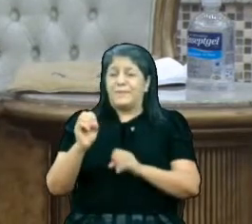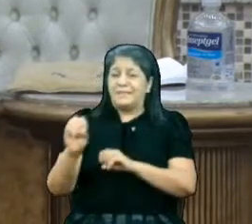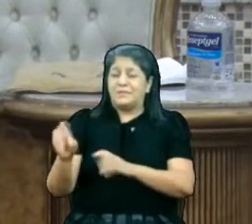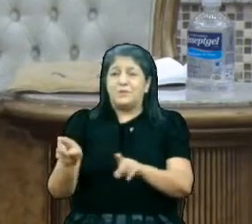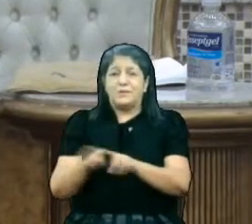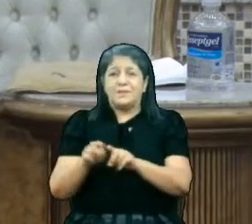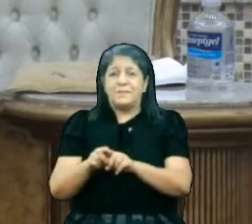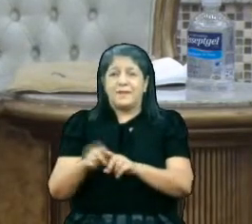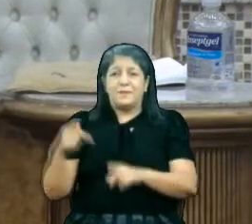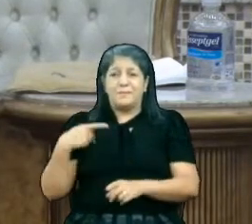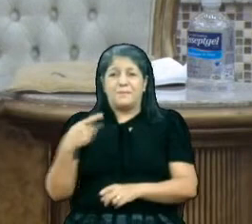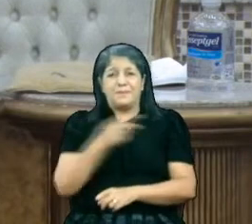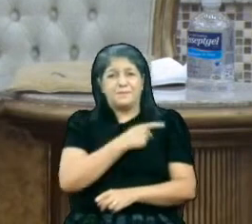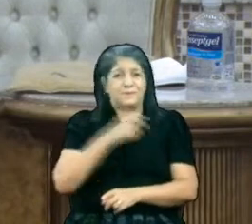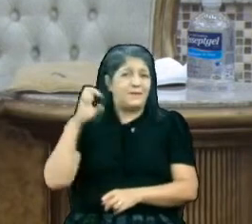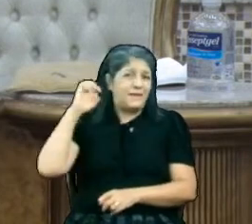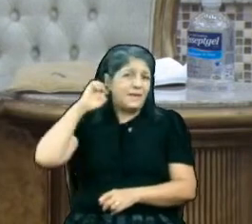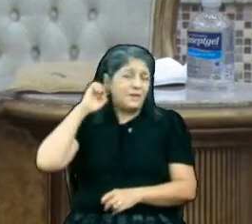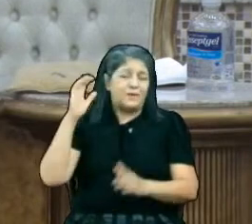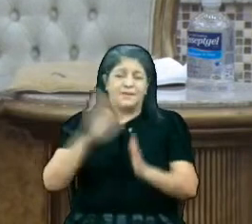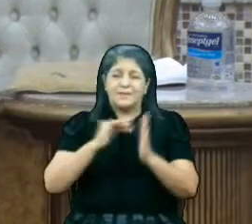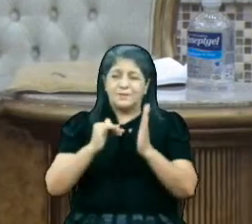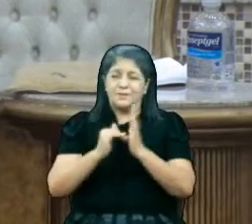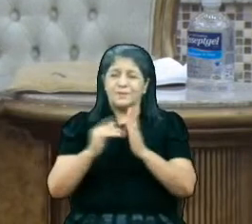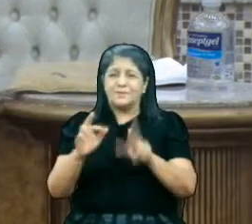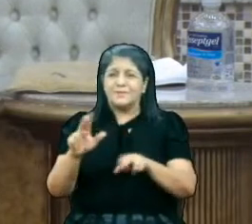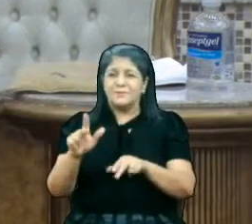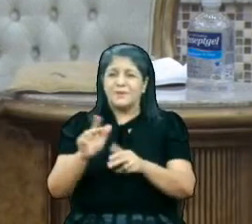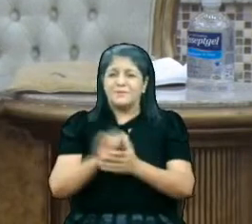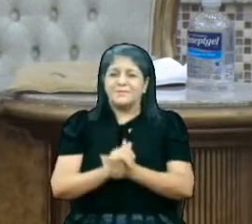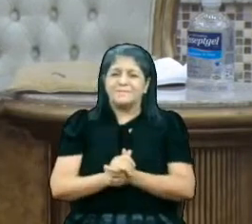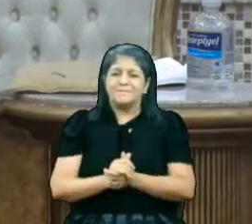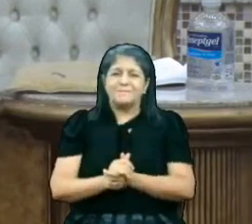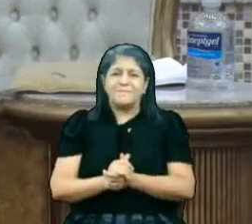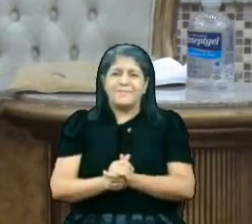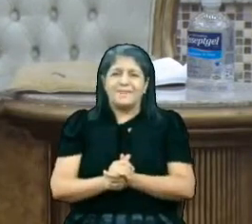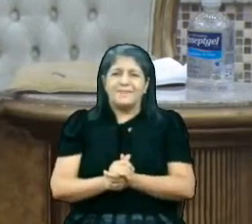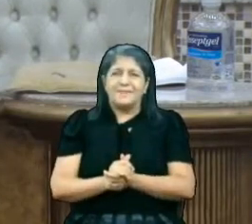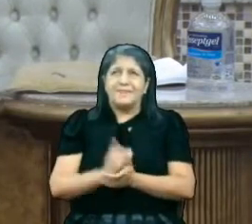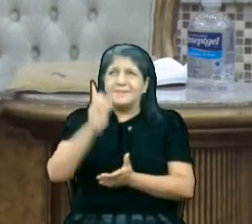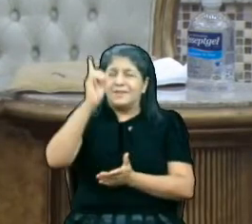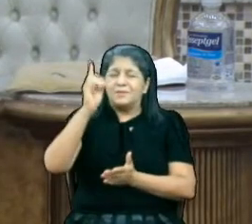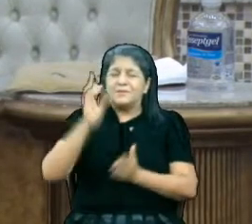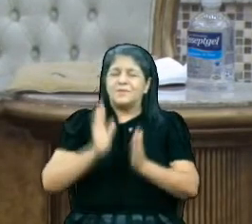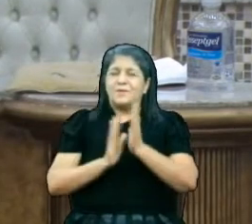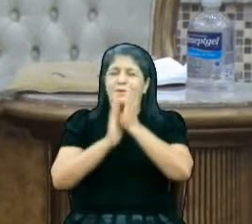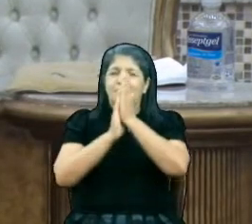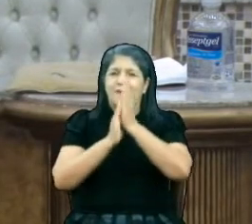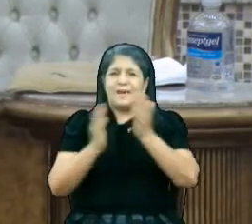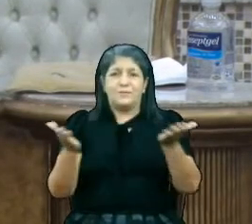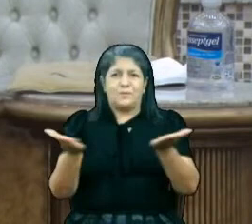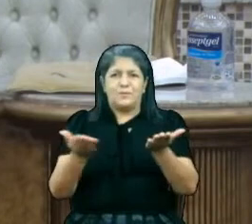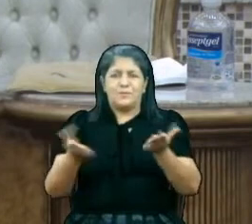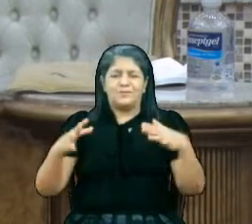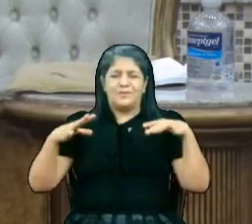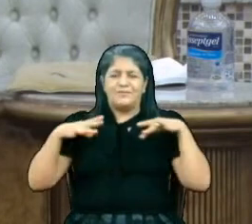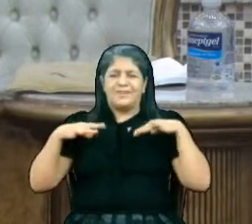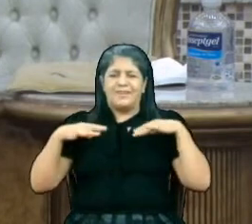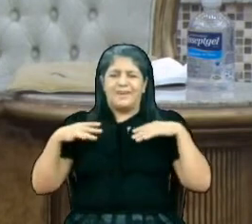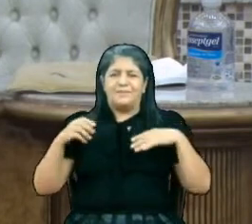irmãos Deus seja louvado pela igreja aqui de campinas hoje é um feriado nacional